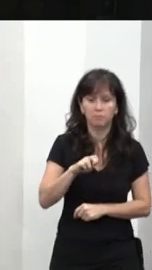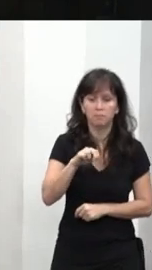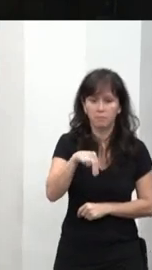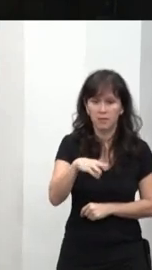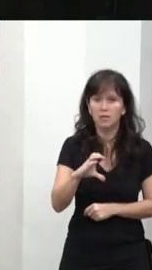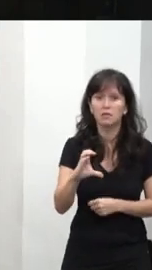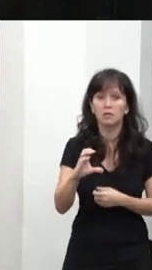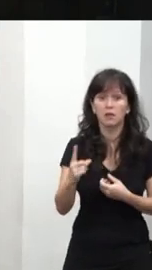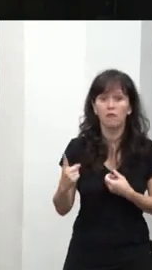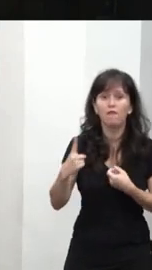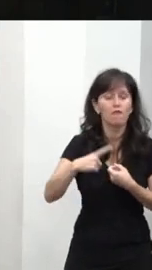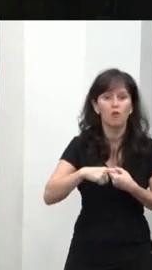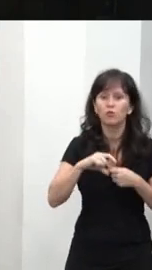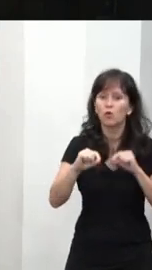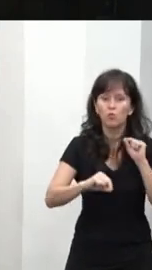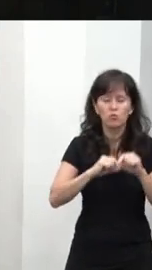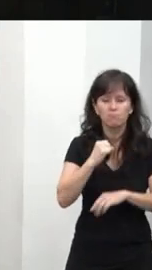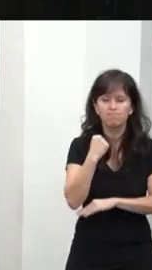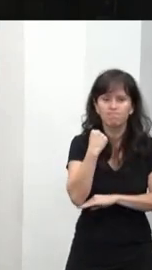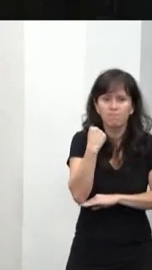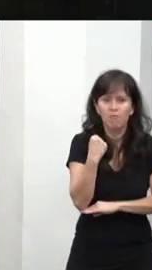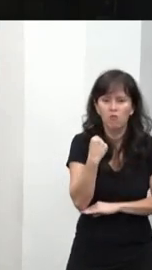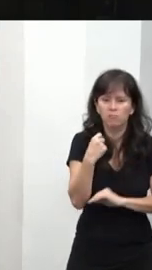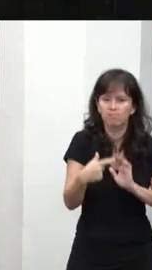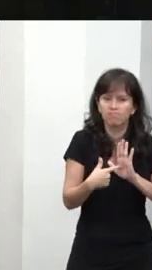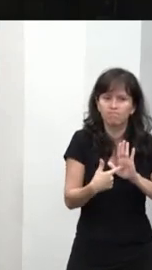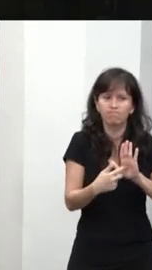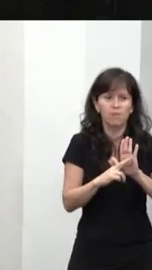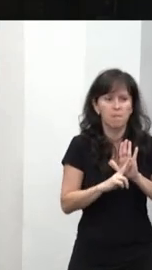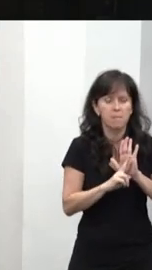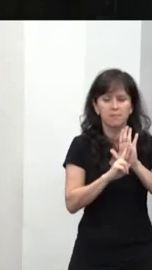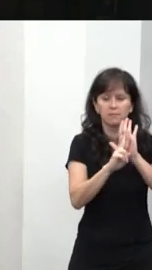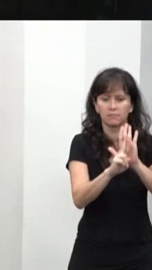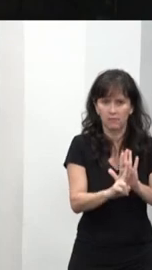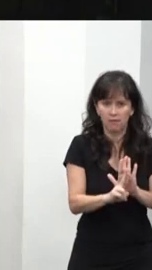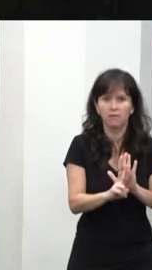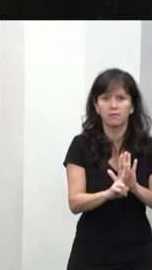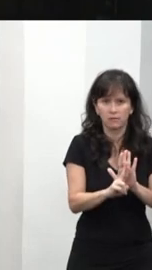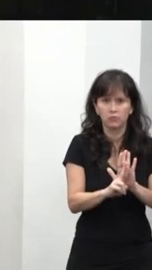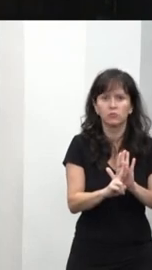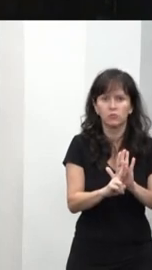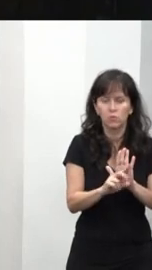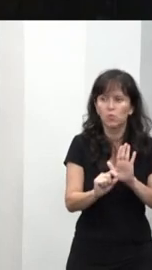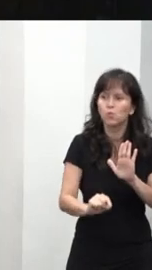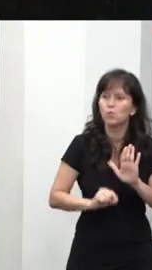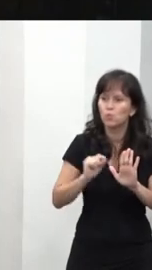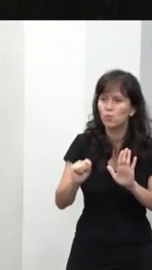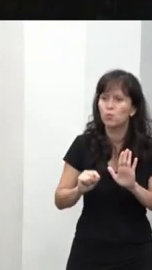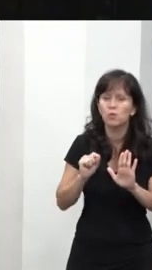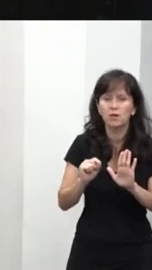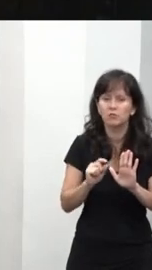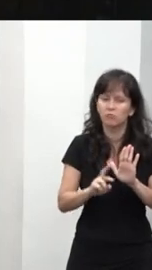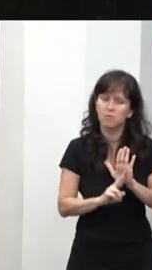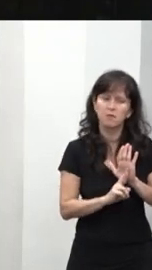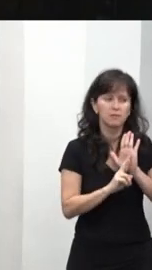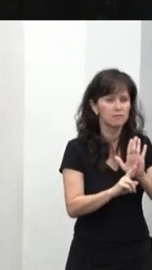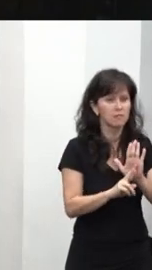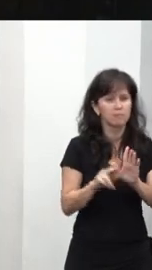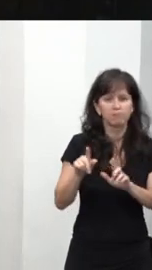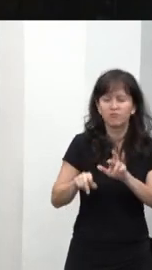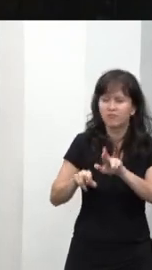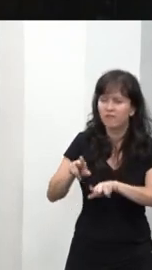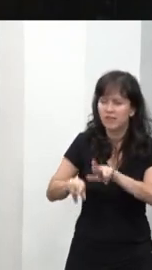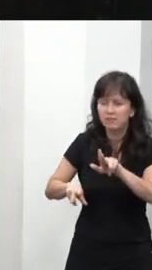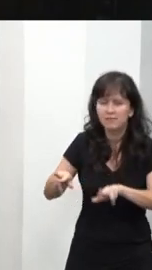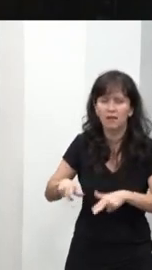simbólico potente né de representar tudo aquilo que aquele pessoal mais odeia que é a diversidade